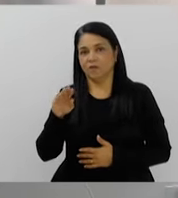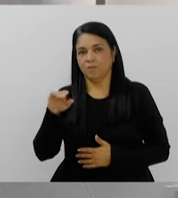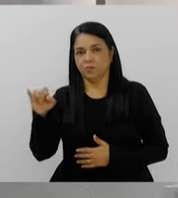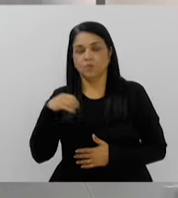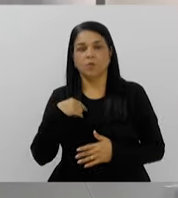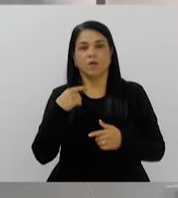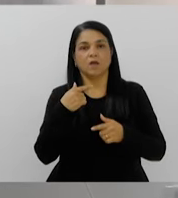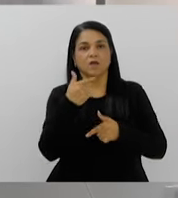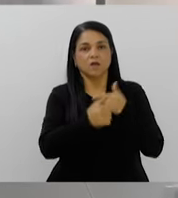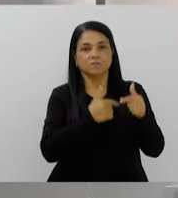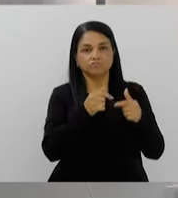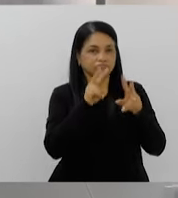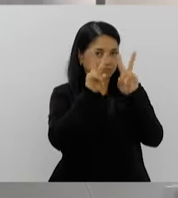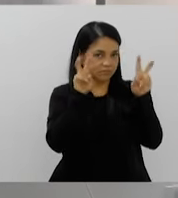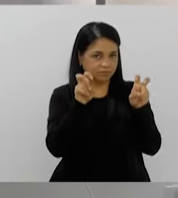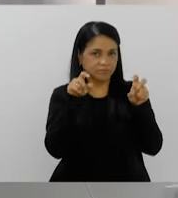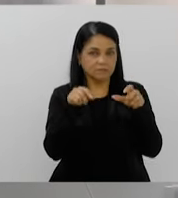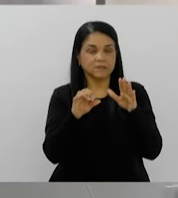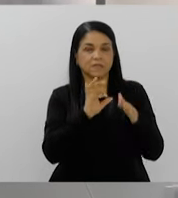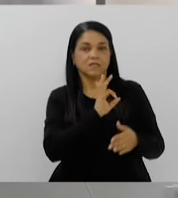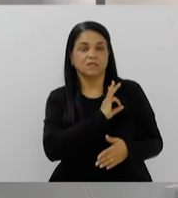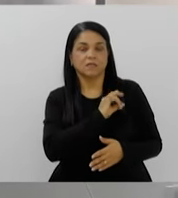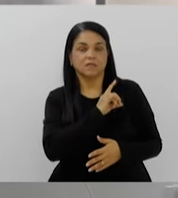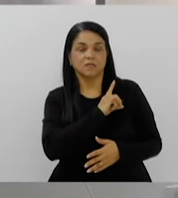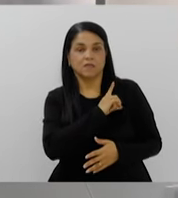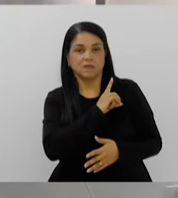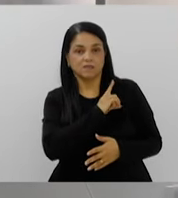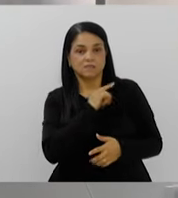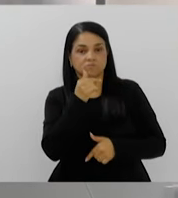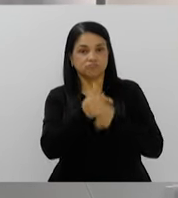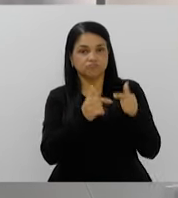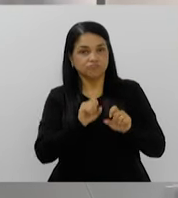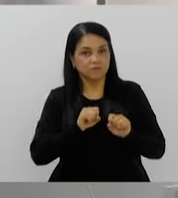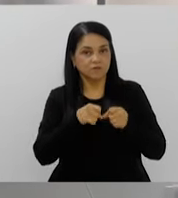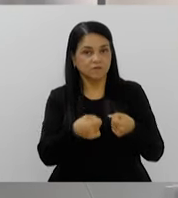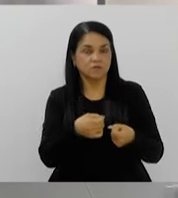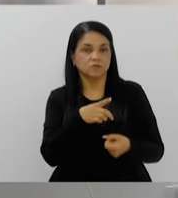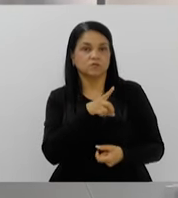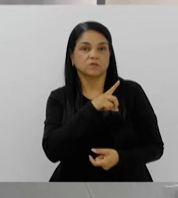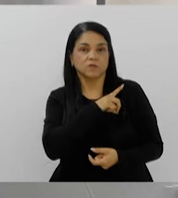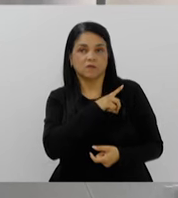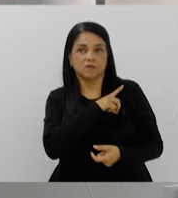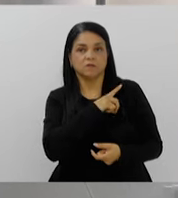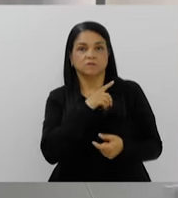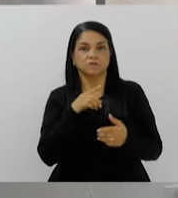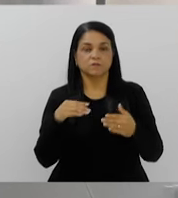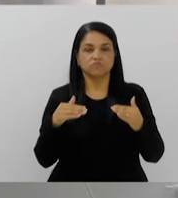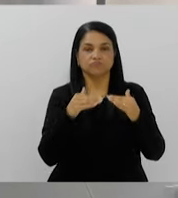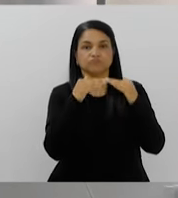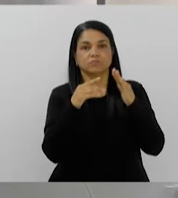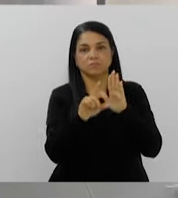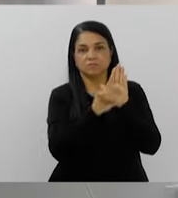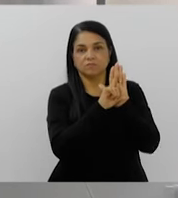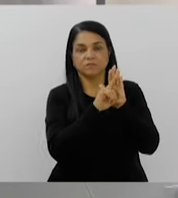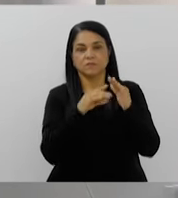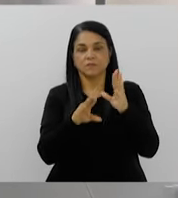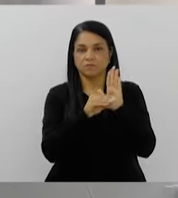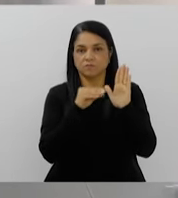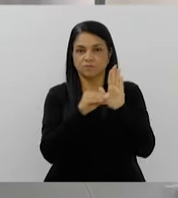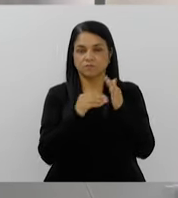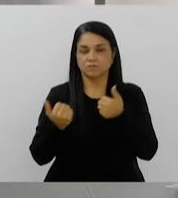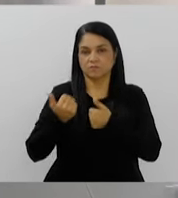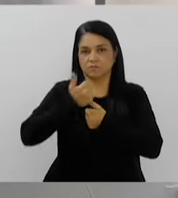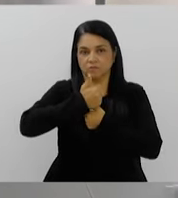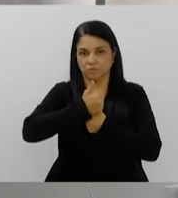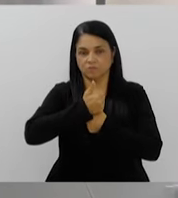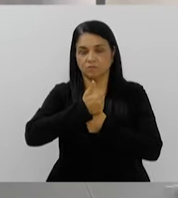as atribuições da Delegacia de Defesa dos Serviços Delegados. O parecer é pela legalidade com emendas, concluindo por